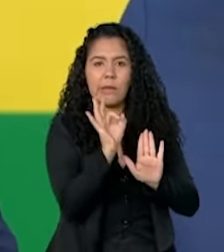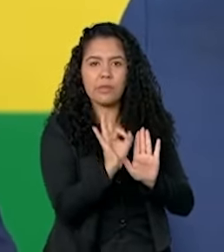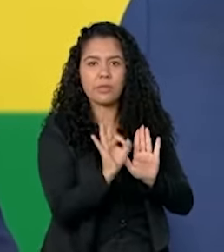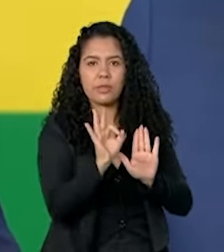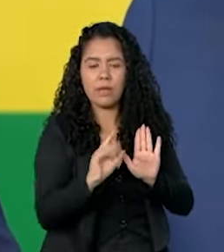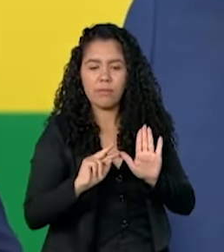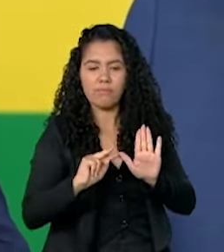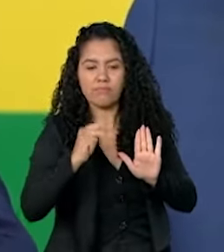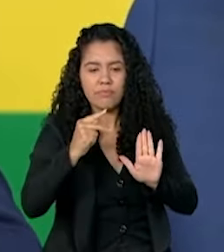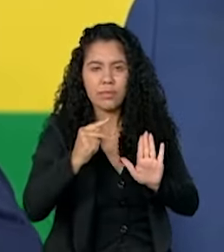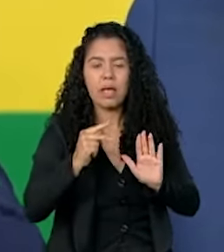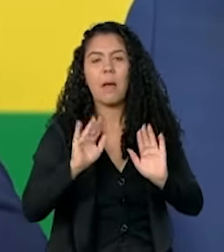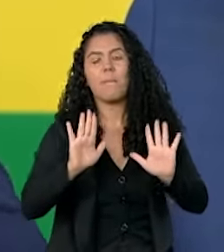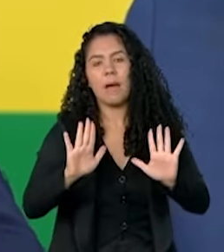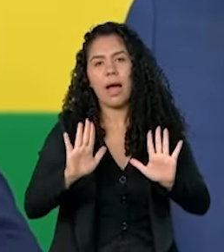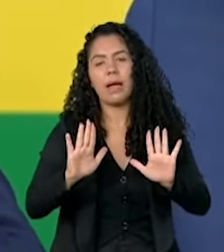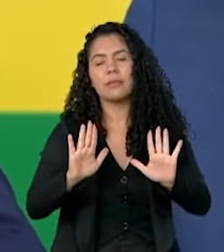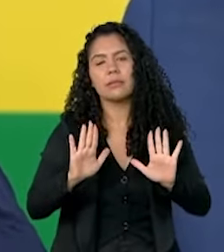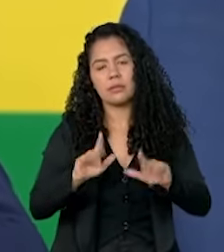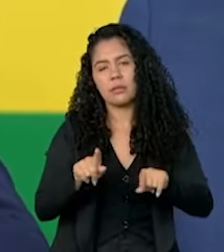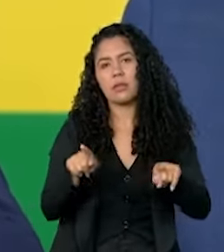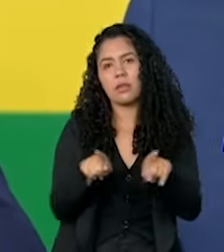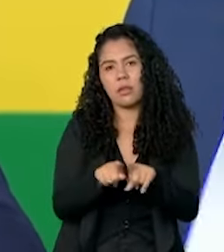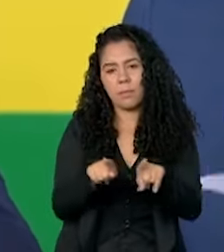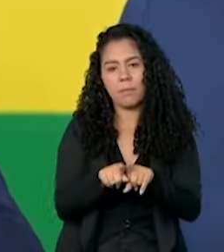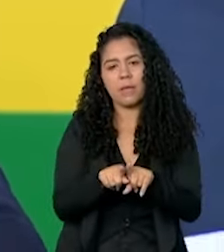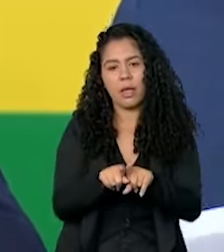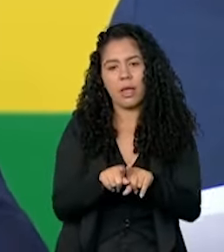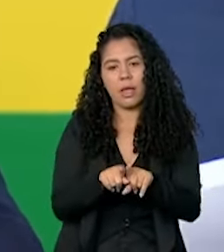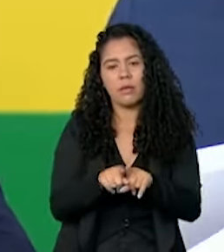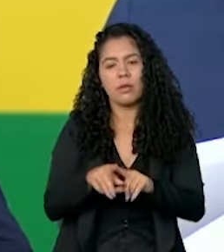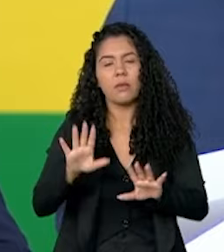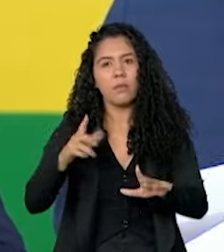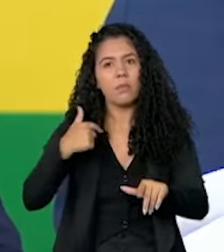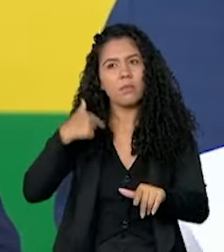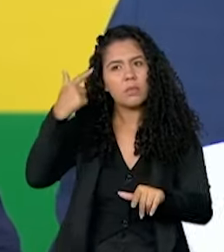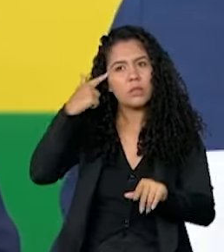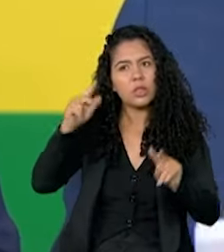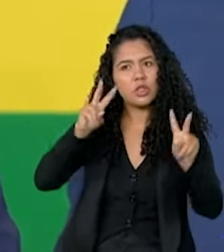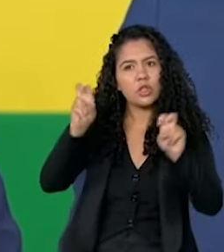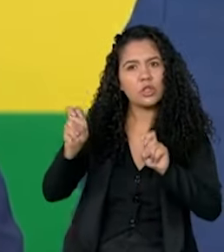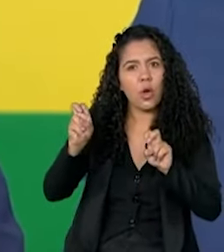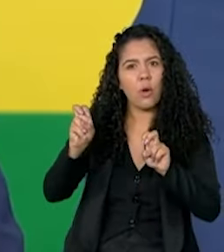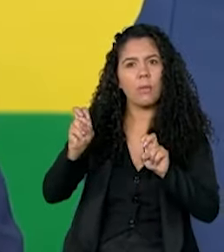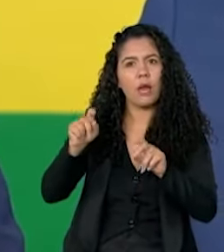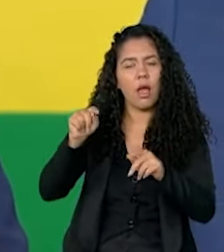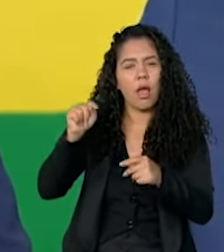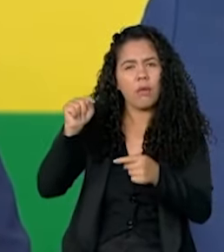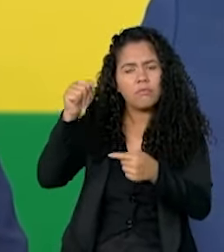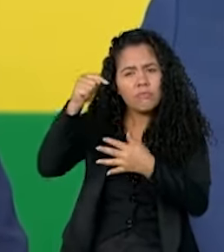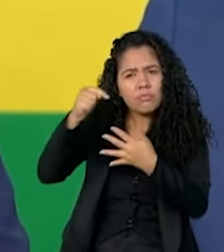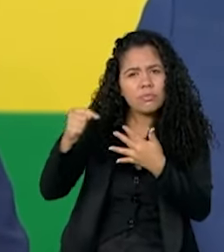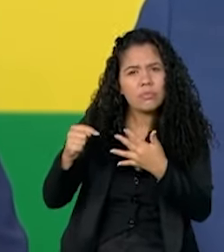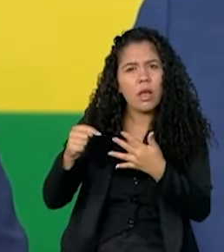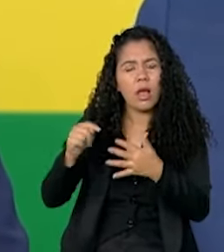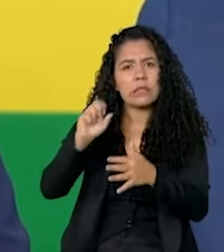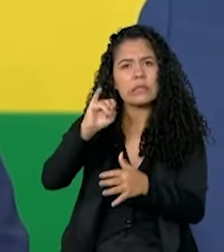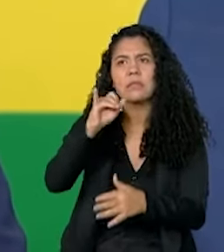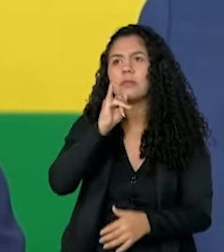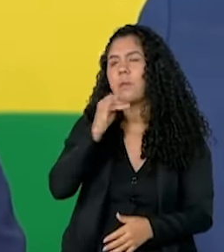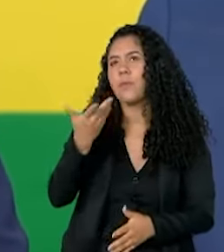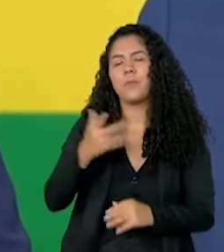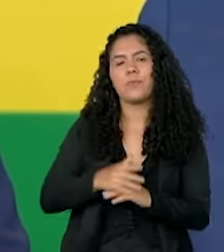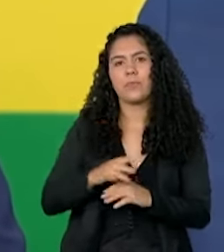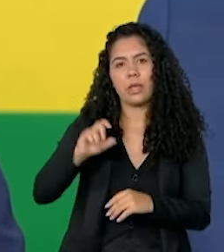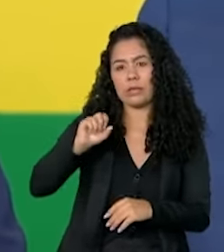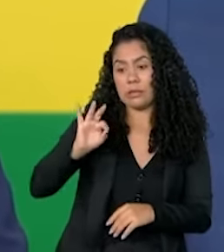tempo, também pensando na anticiclicidade do arcabouço fiscal, se você tiver um aumento